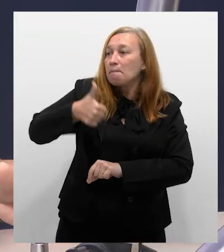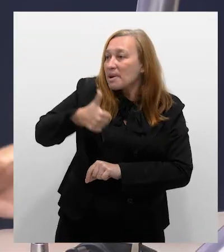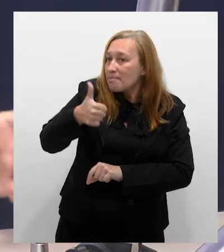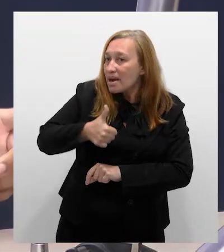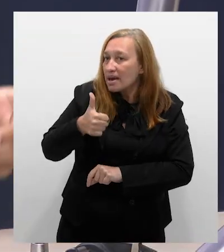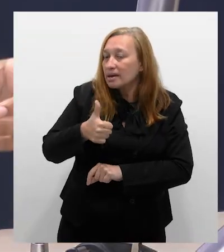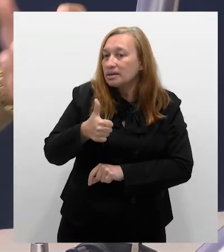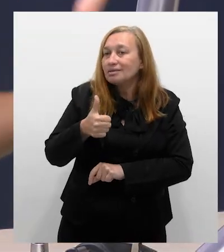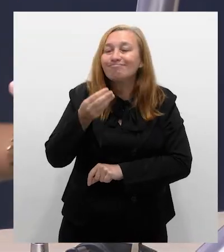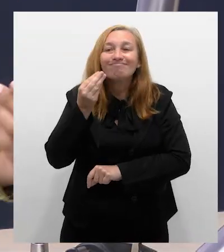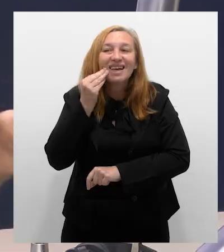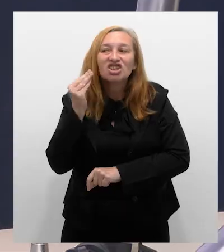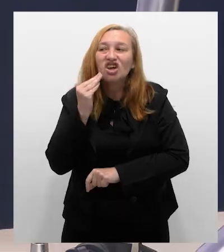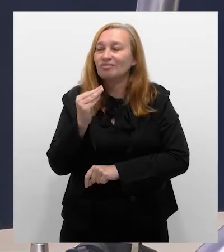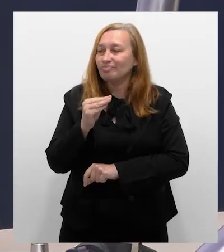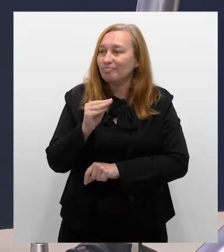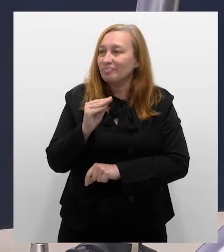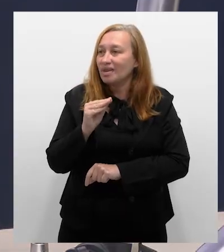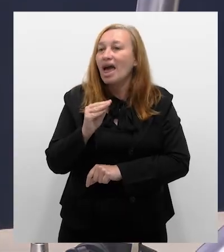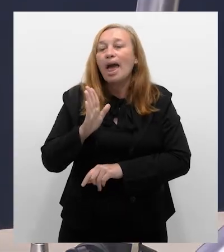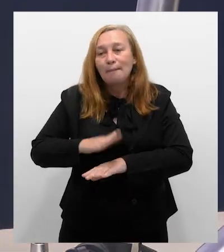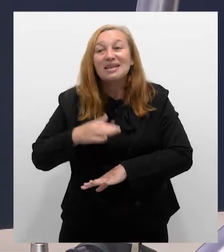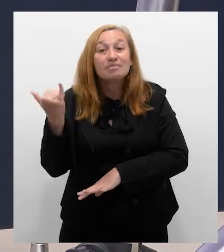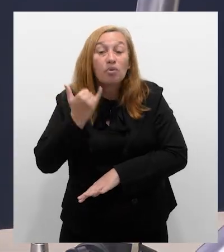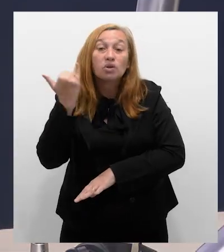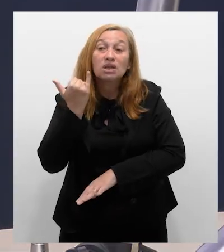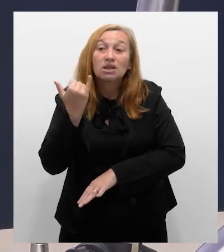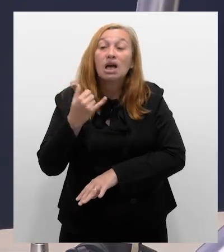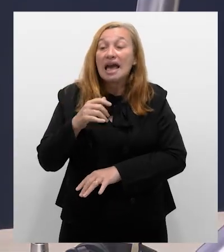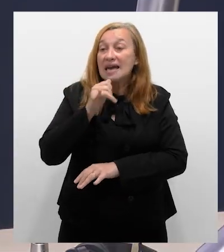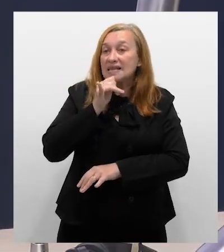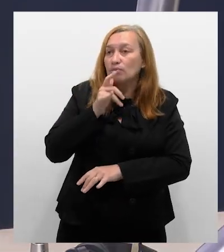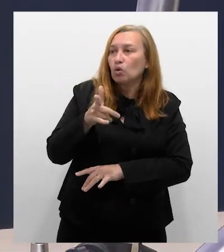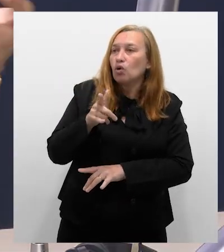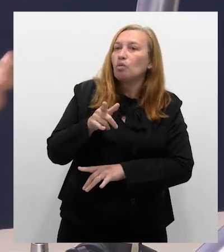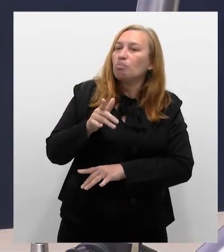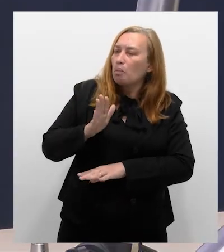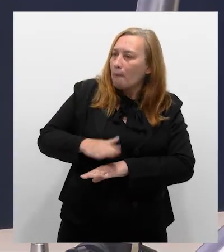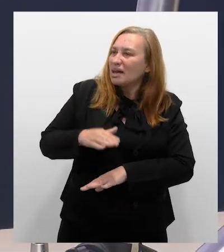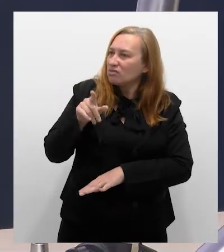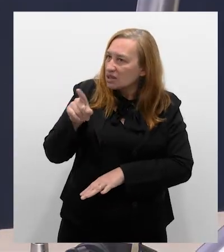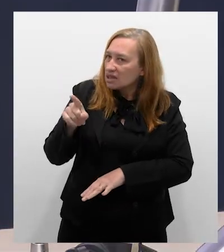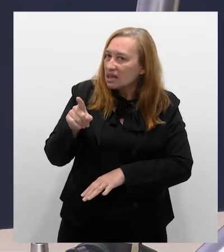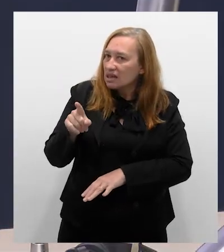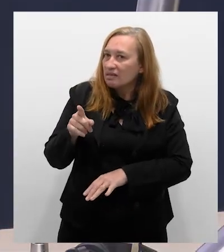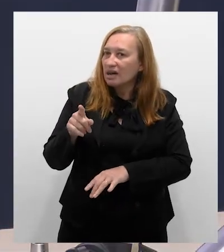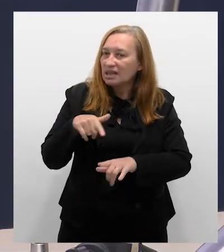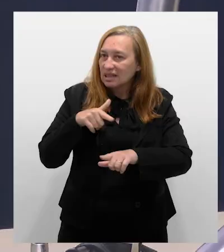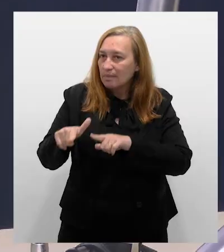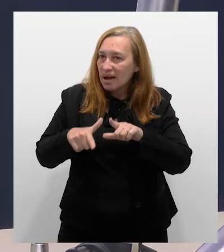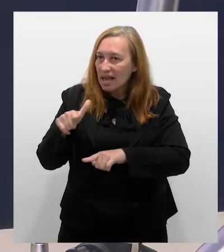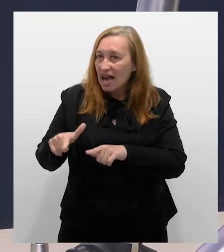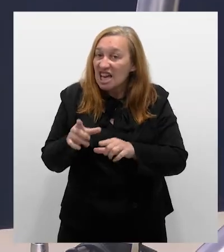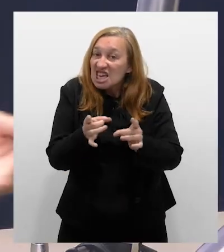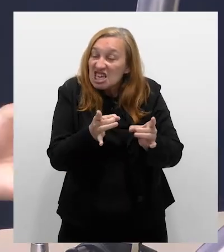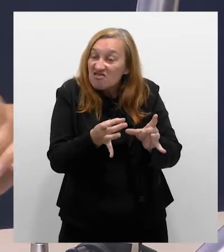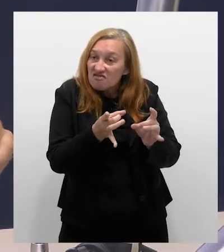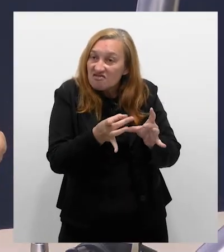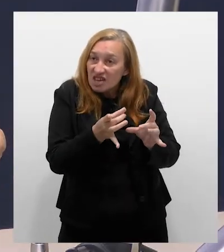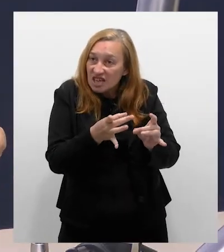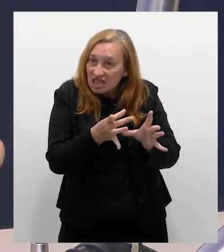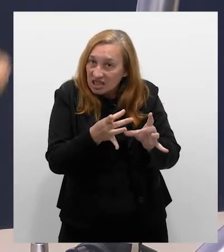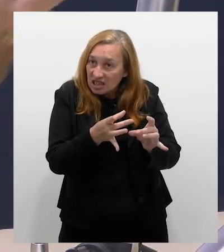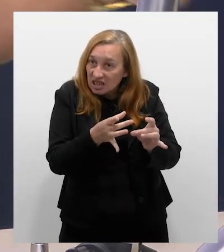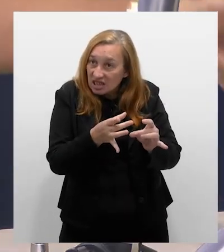pensar. Você tem que testar, porque é mais importante. Então, por exemplo, por mais que você vá trabalhar no